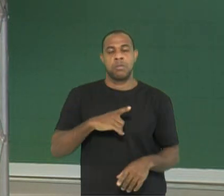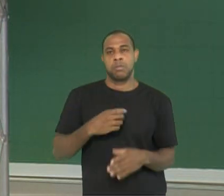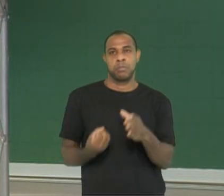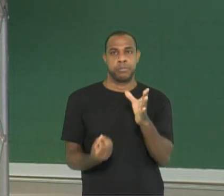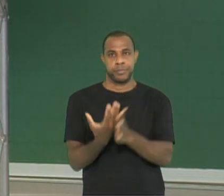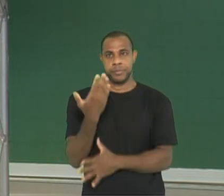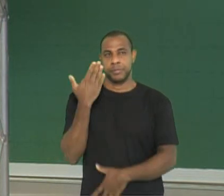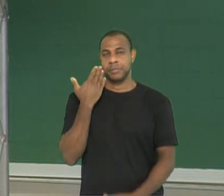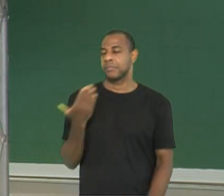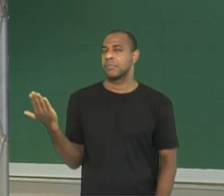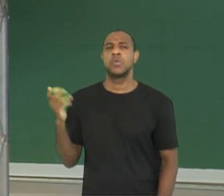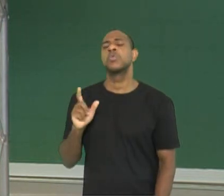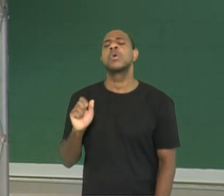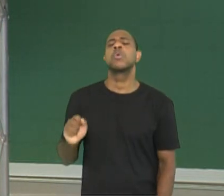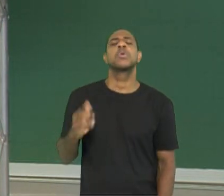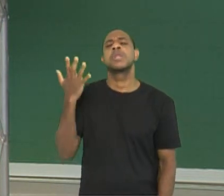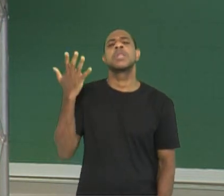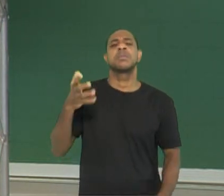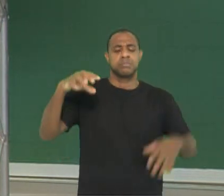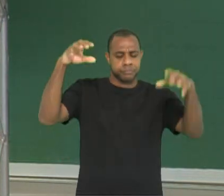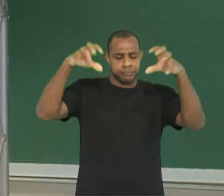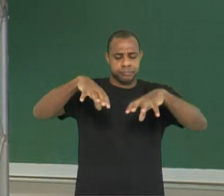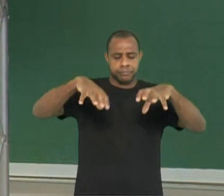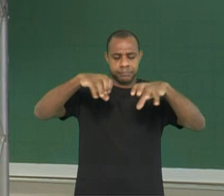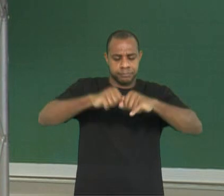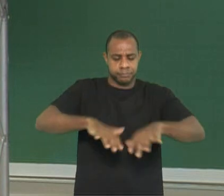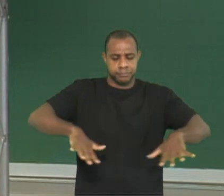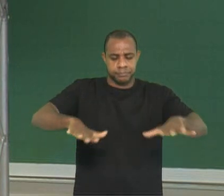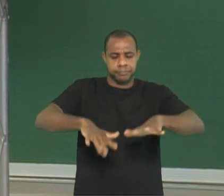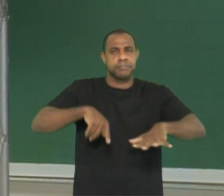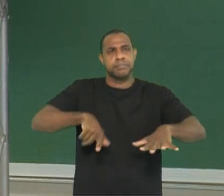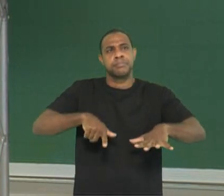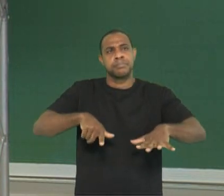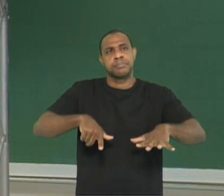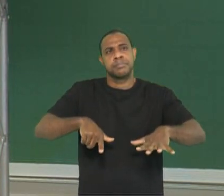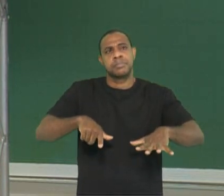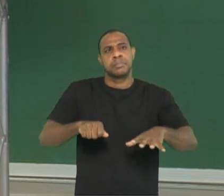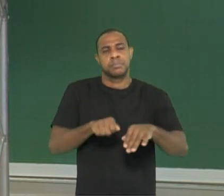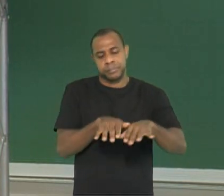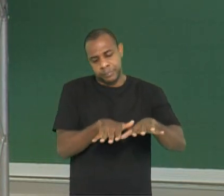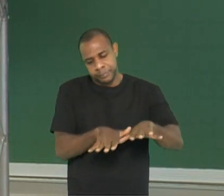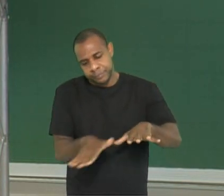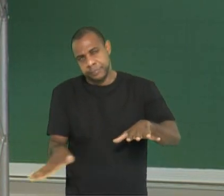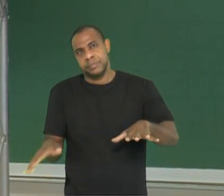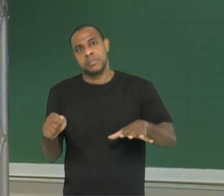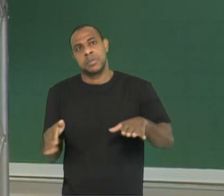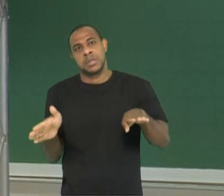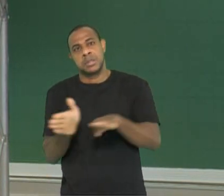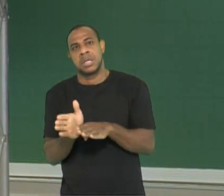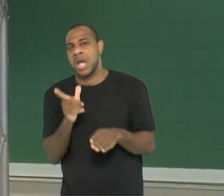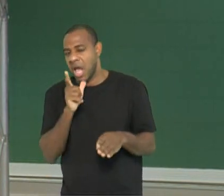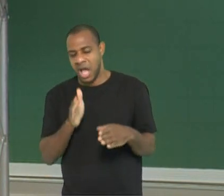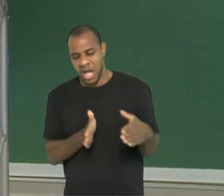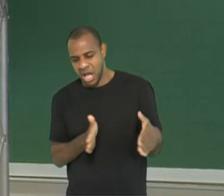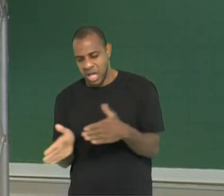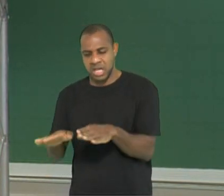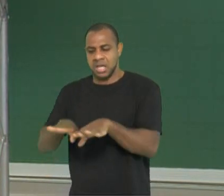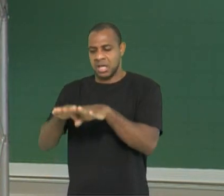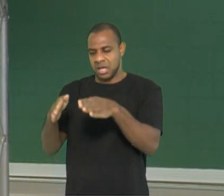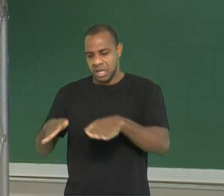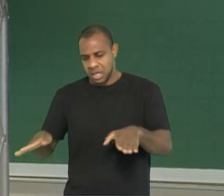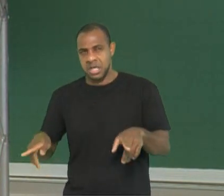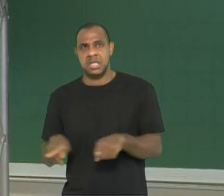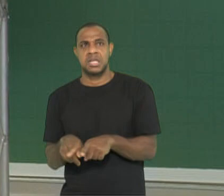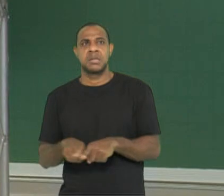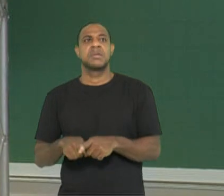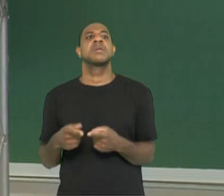acontece com essa água quando ela cai no solo? Uma parte dela pode deslizar, chegando a rios, lagos e